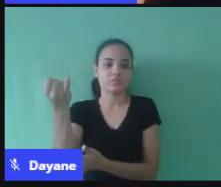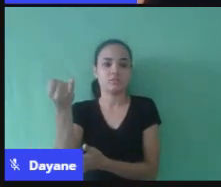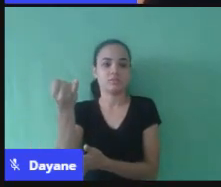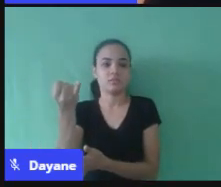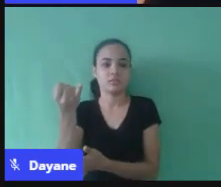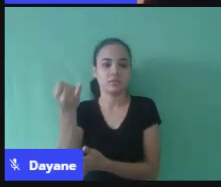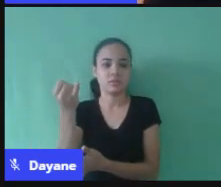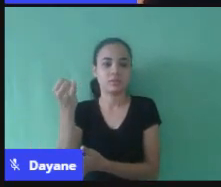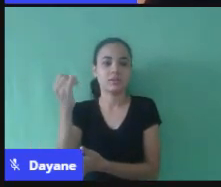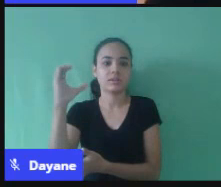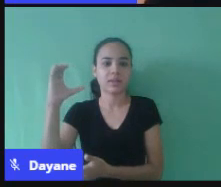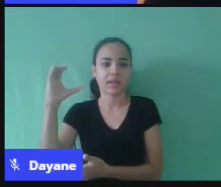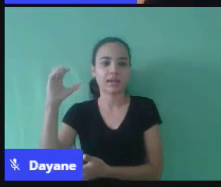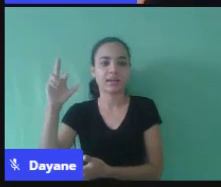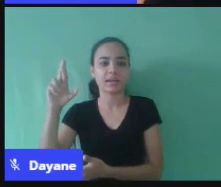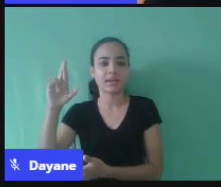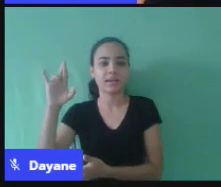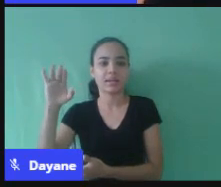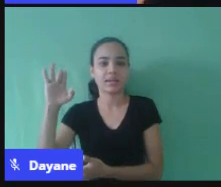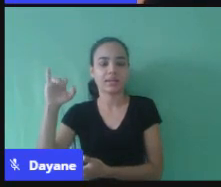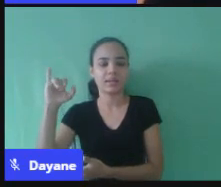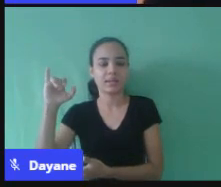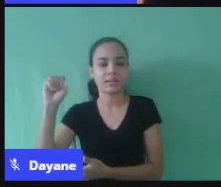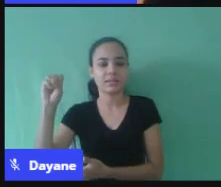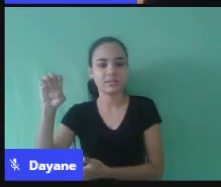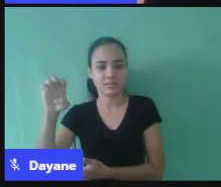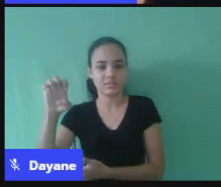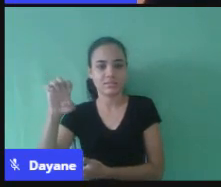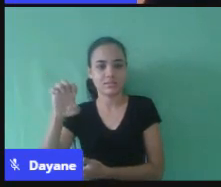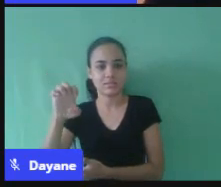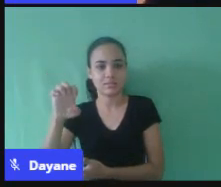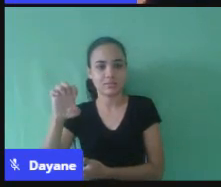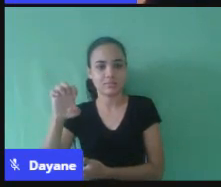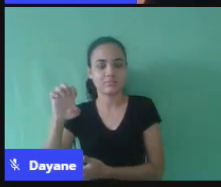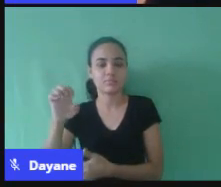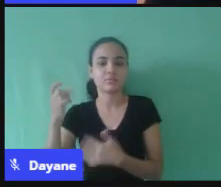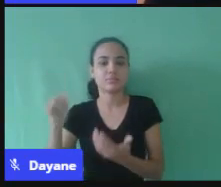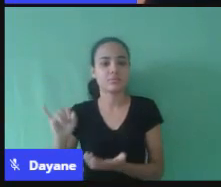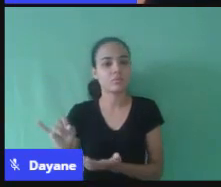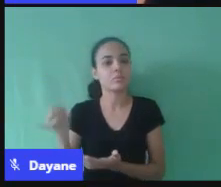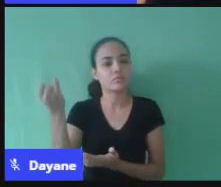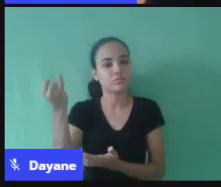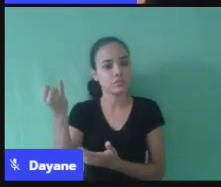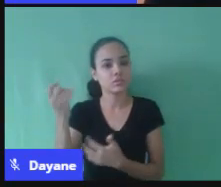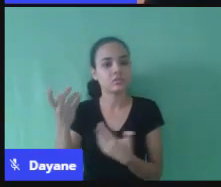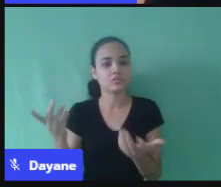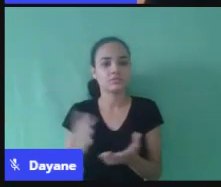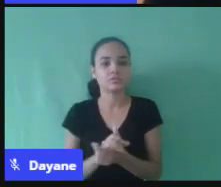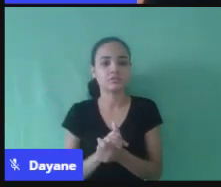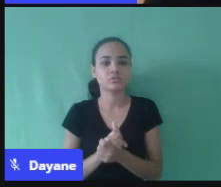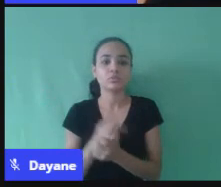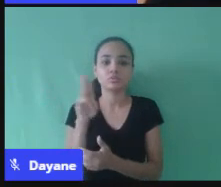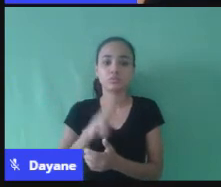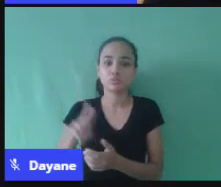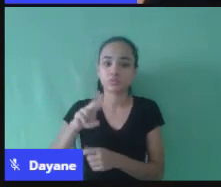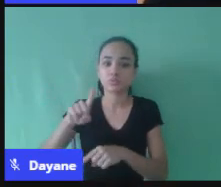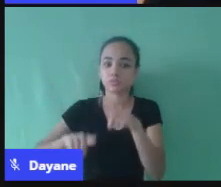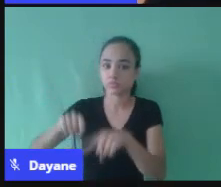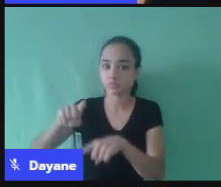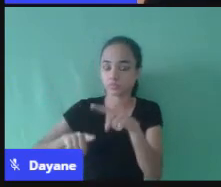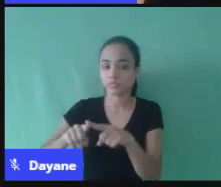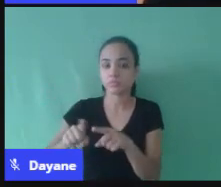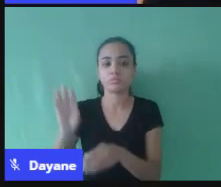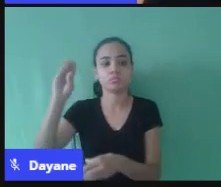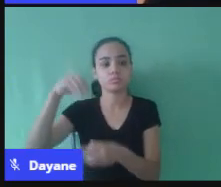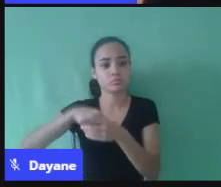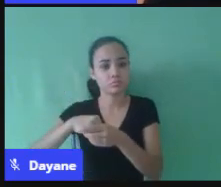dele também. Então, fazer uso dessas ferramentas nas nossas aplicações em aula, na aquisição do nosso